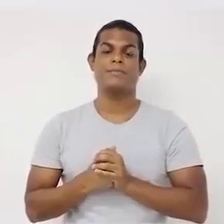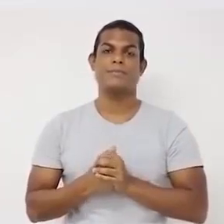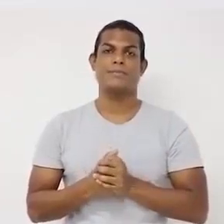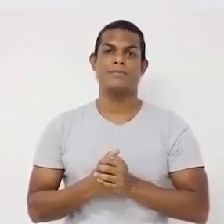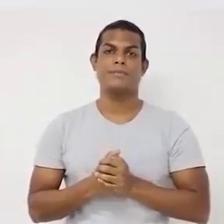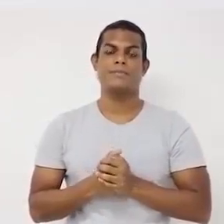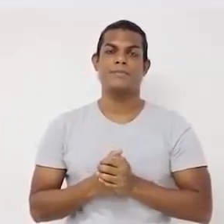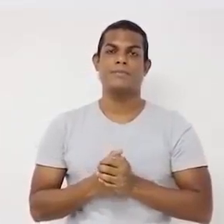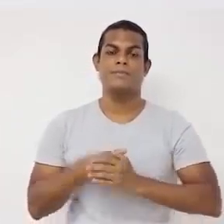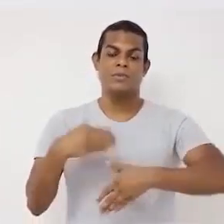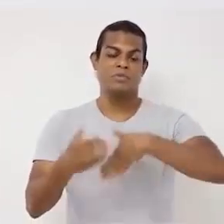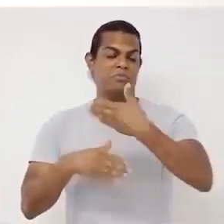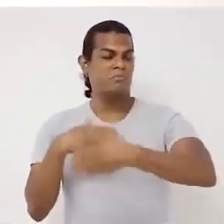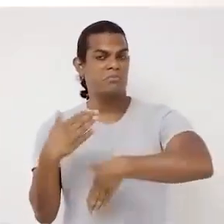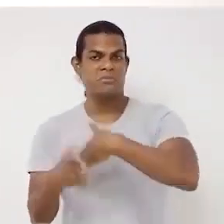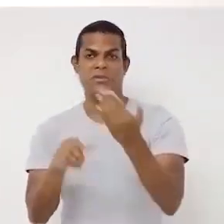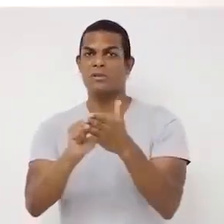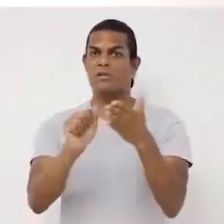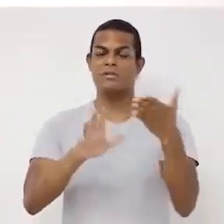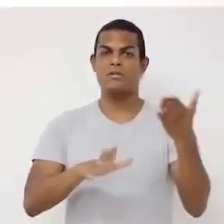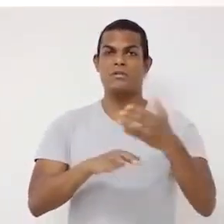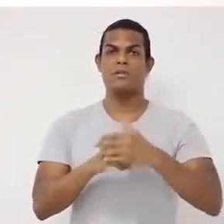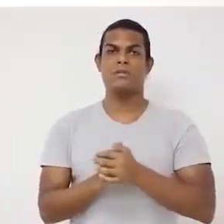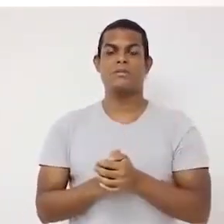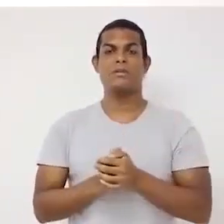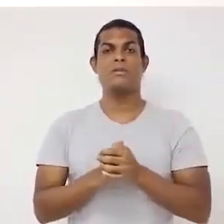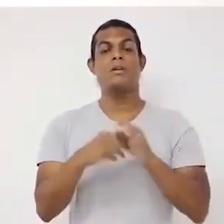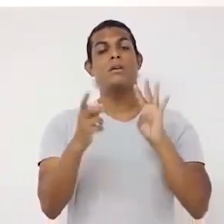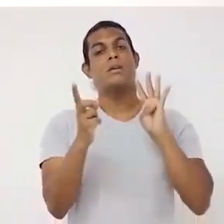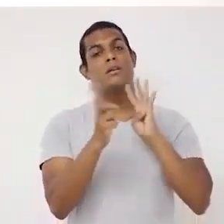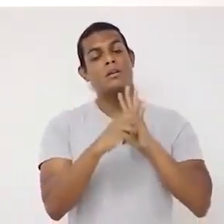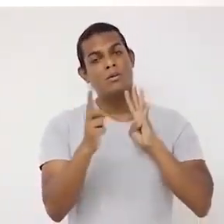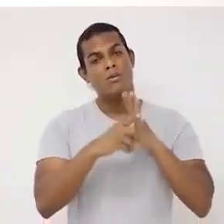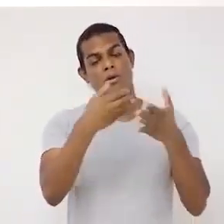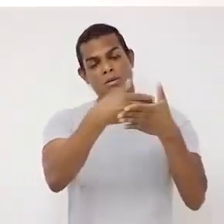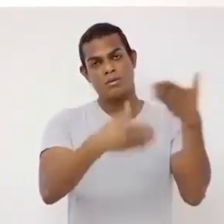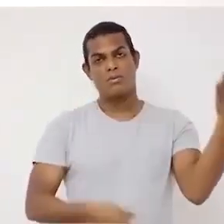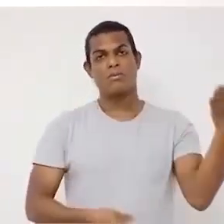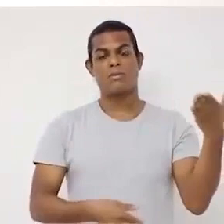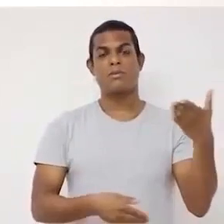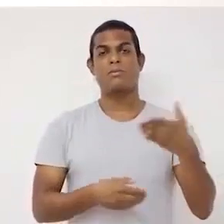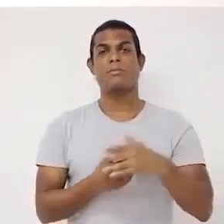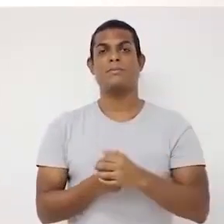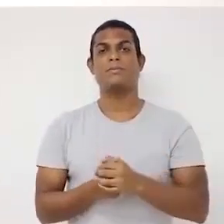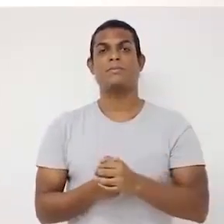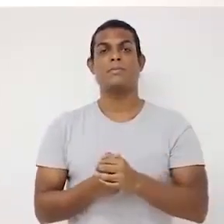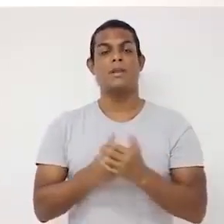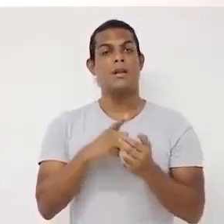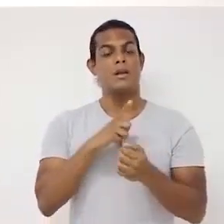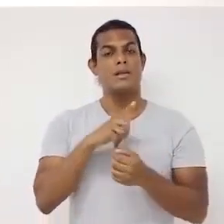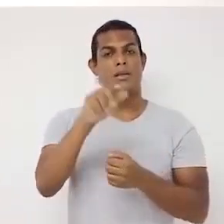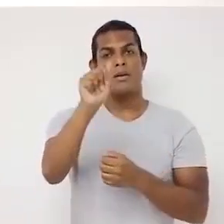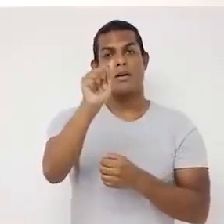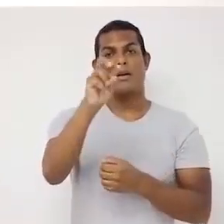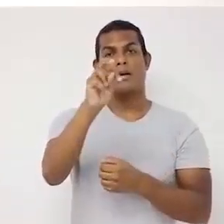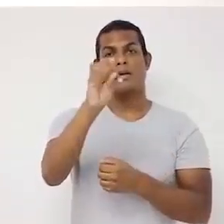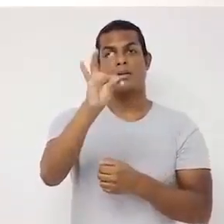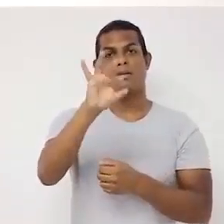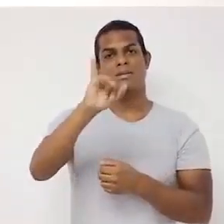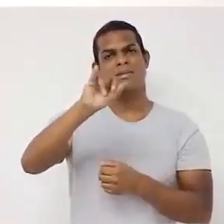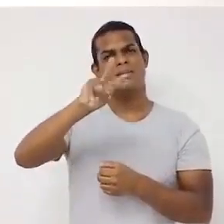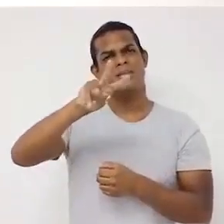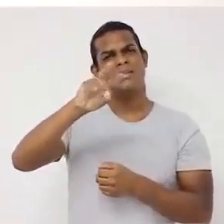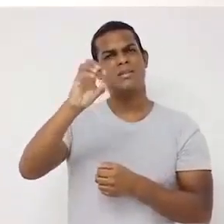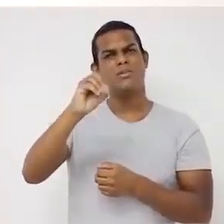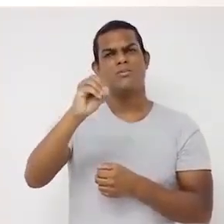atividades operacionais. E a quarta conta do ativo não circulante, a gente tem o ativo